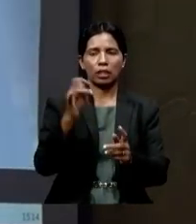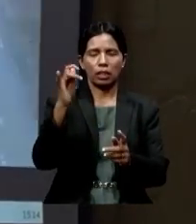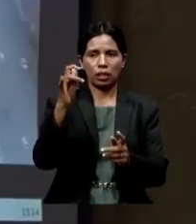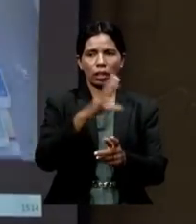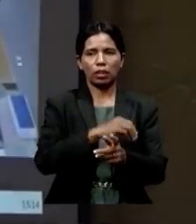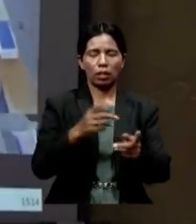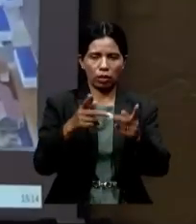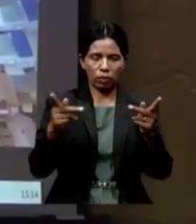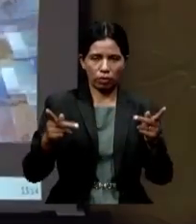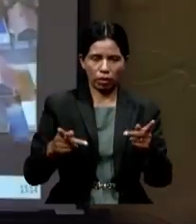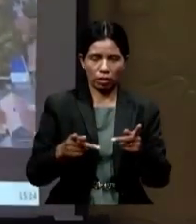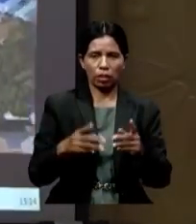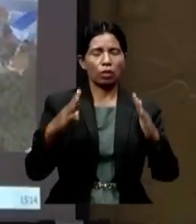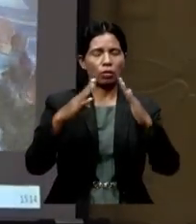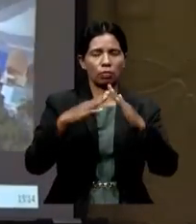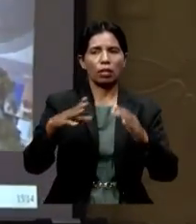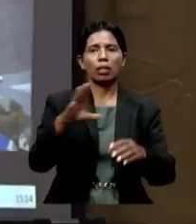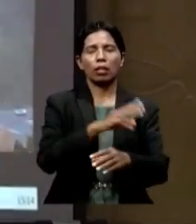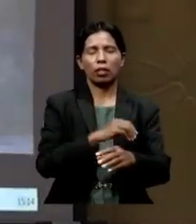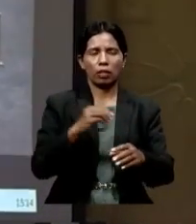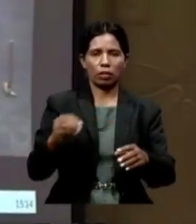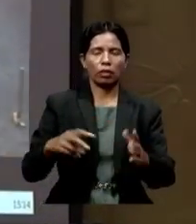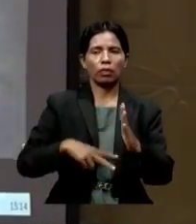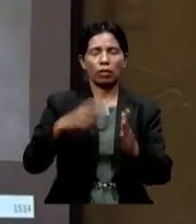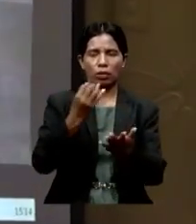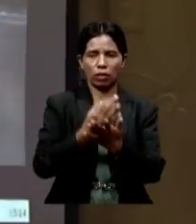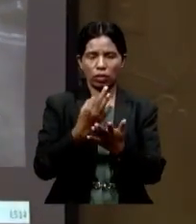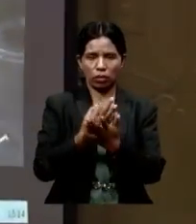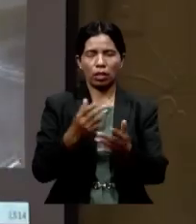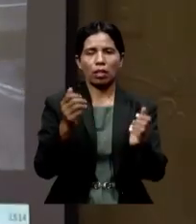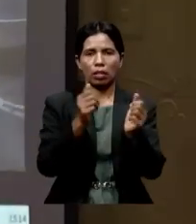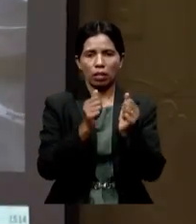zona departamento aeronave ho valor orçamento dólar